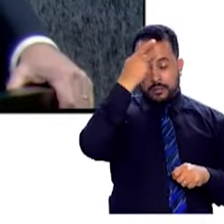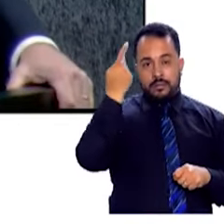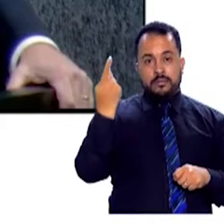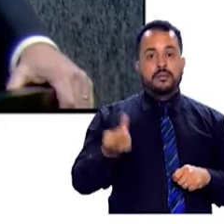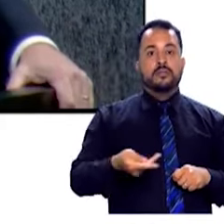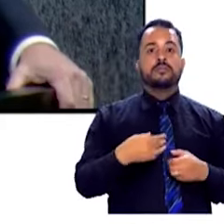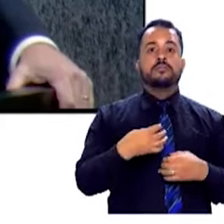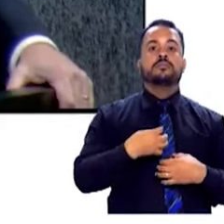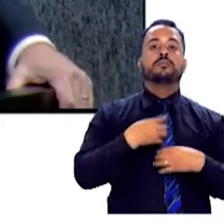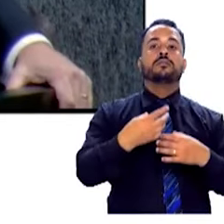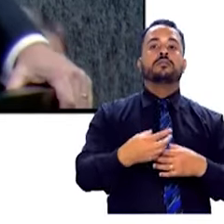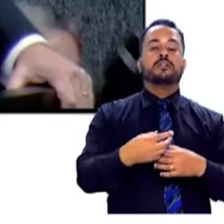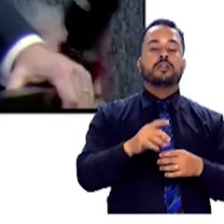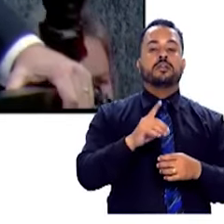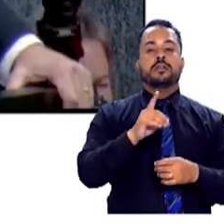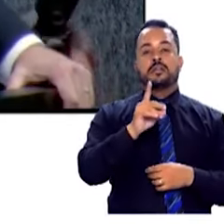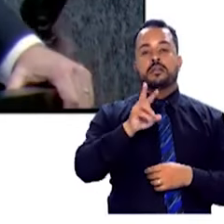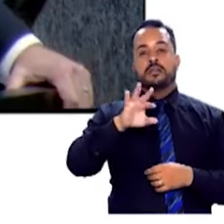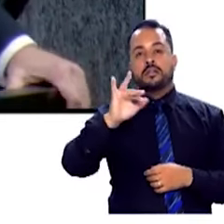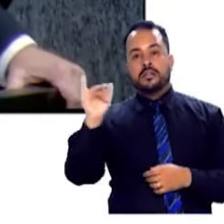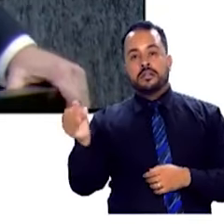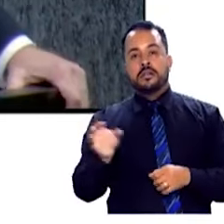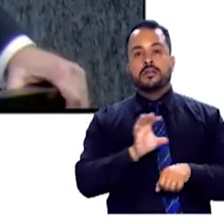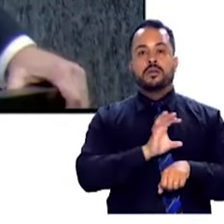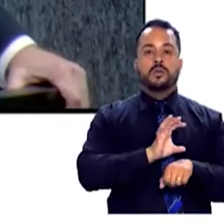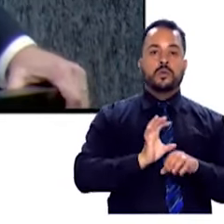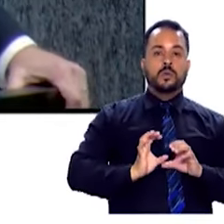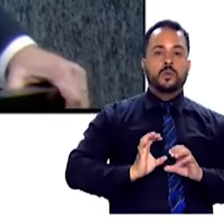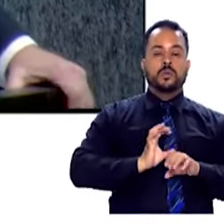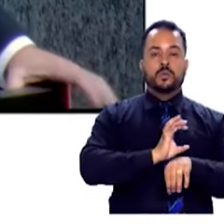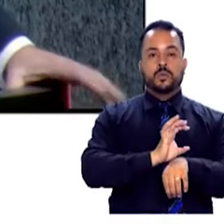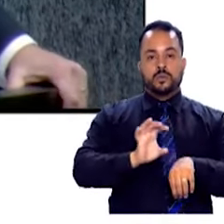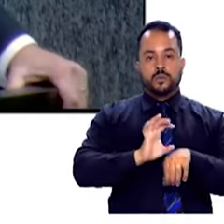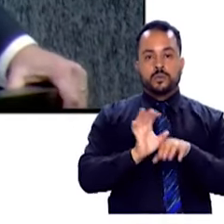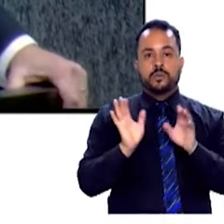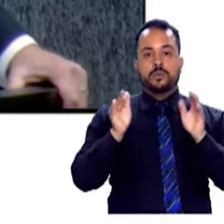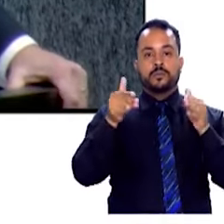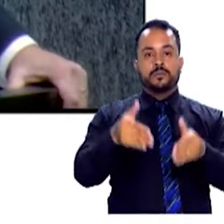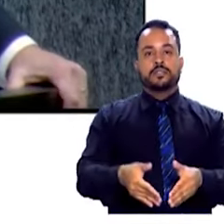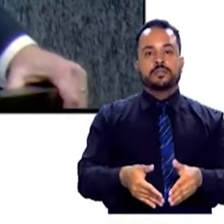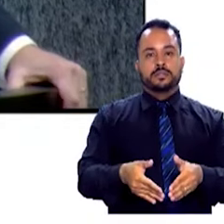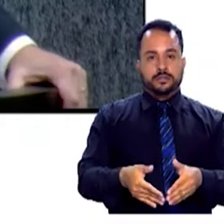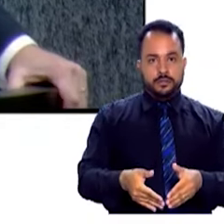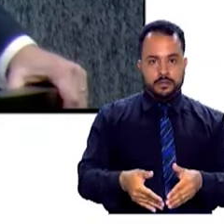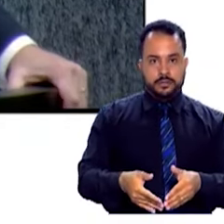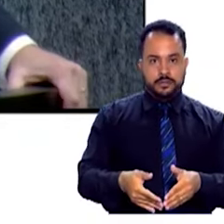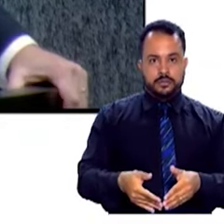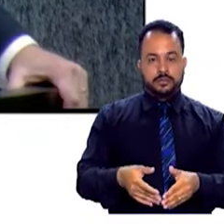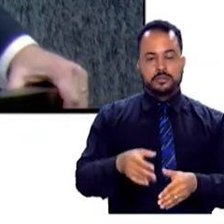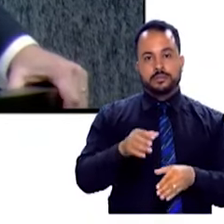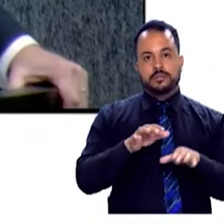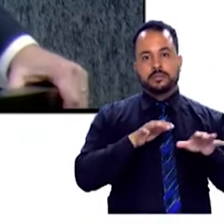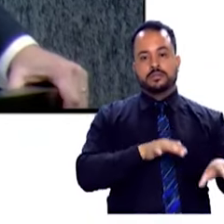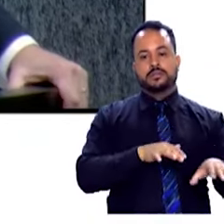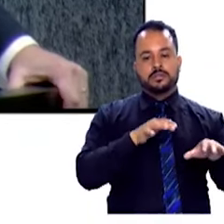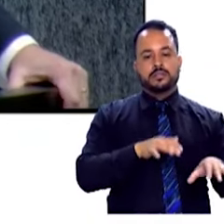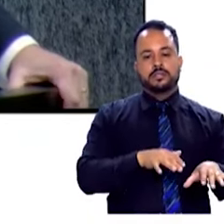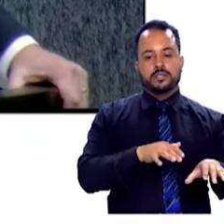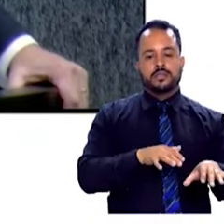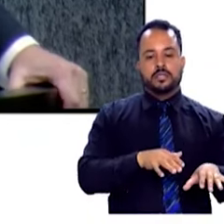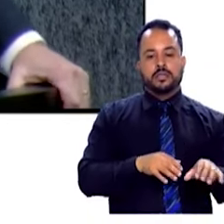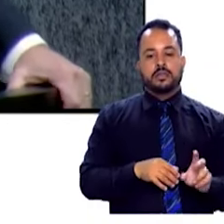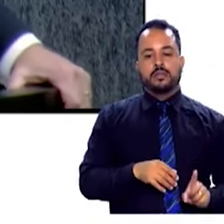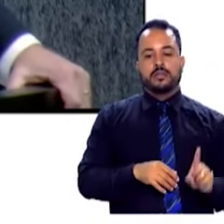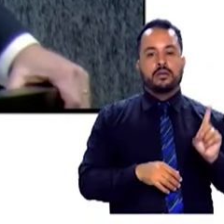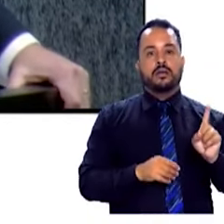Republicano eu me lembro de um concurso no qual participei no Reino Unido uma vez em que um dos professores membro da banca foi a